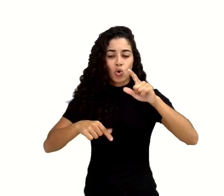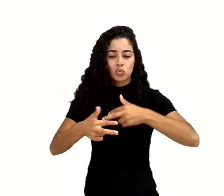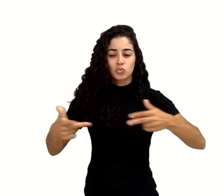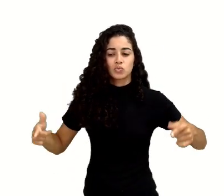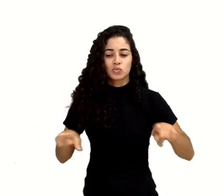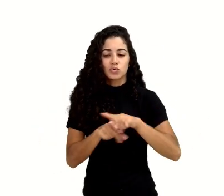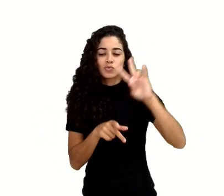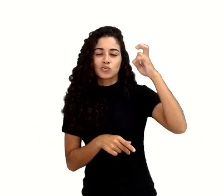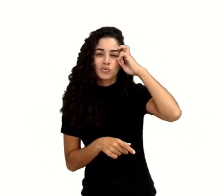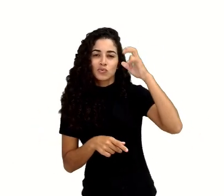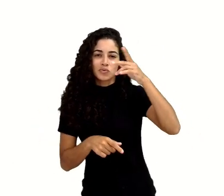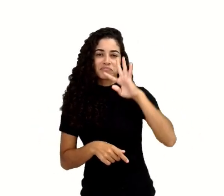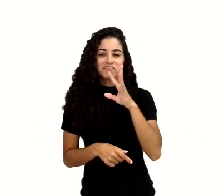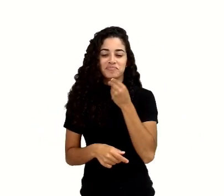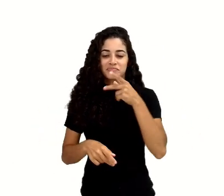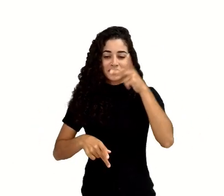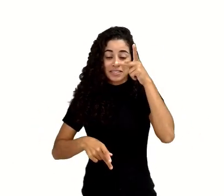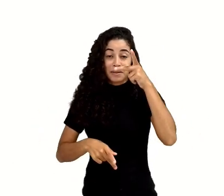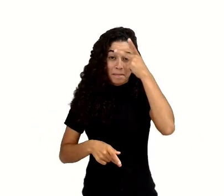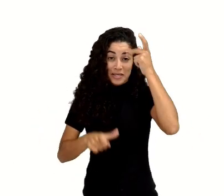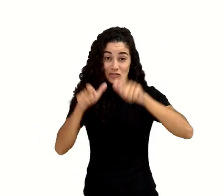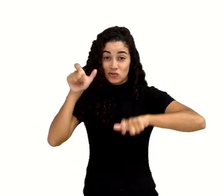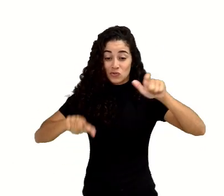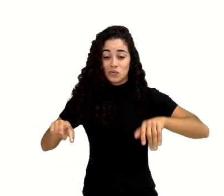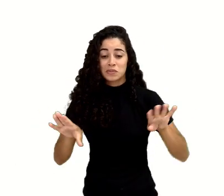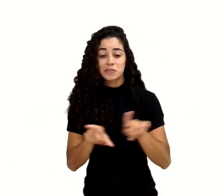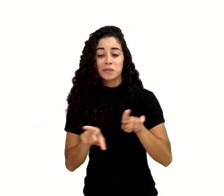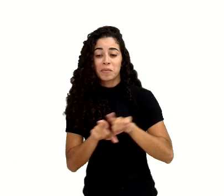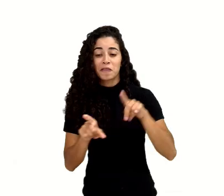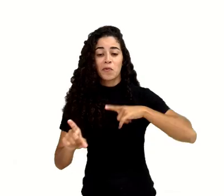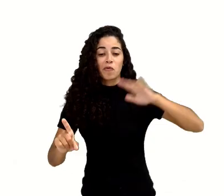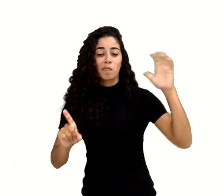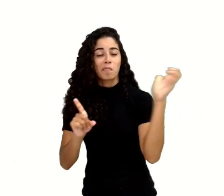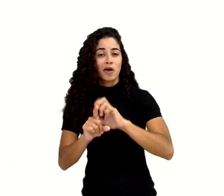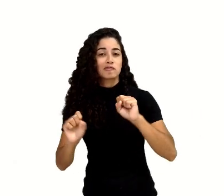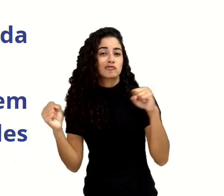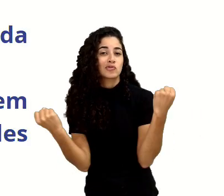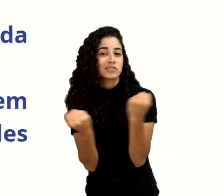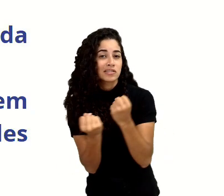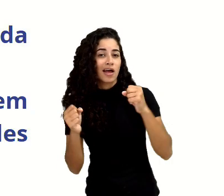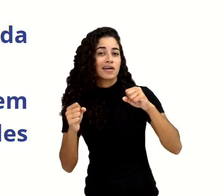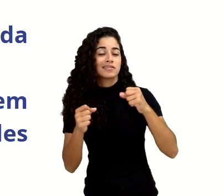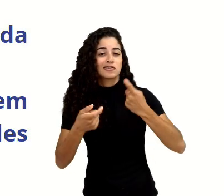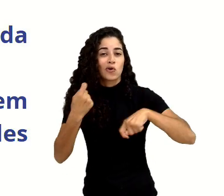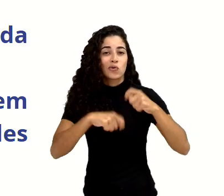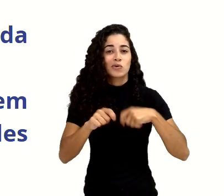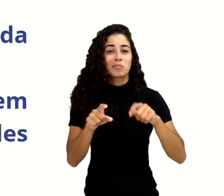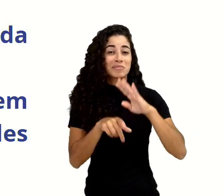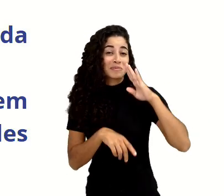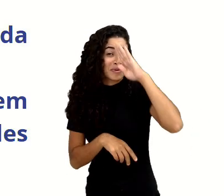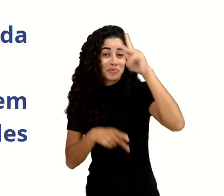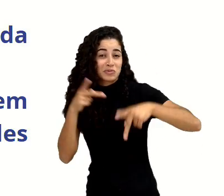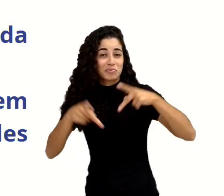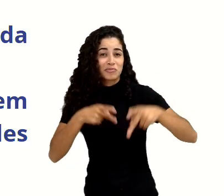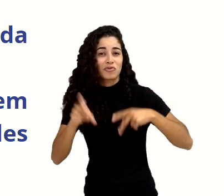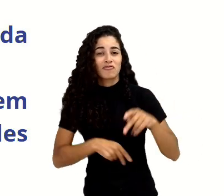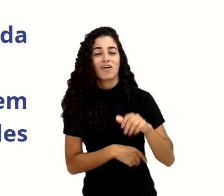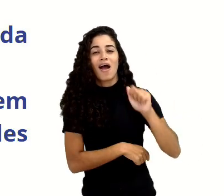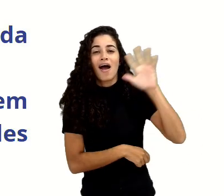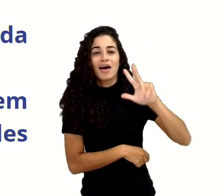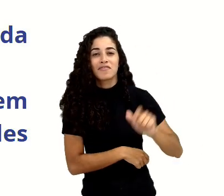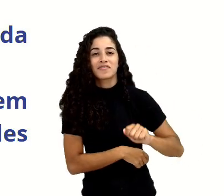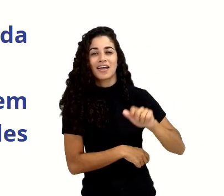interações também geraram grandes impactos sociais e econômicos, principalmente para os povos da África, Ásia e América. Com base nesse